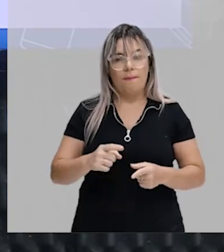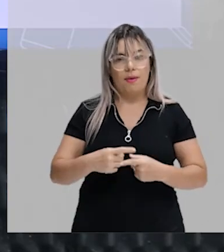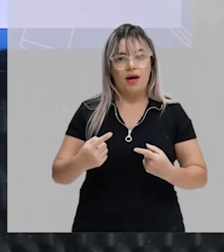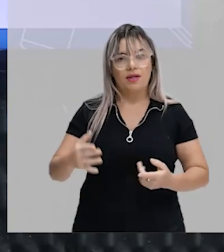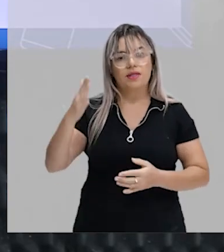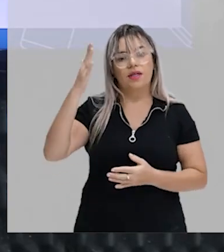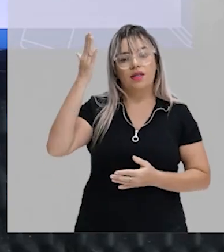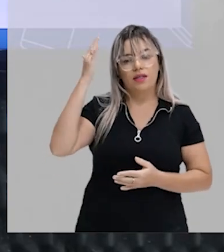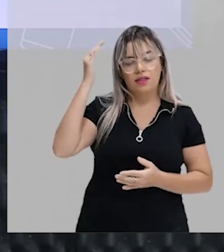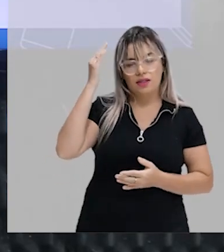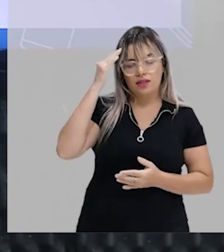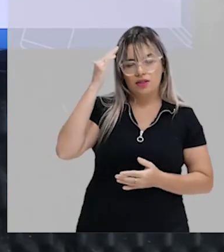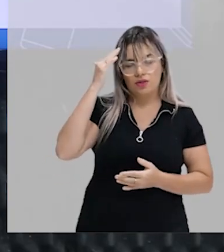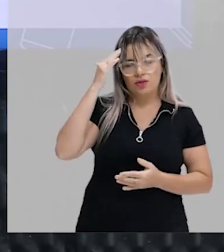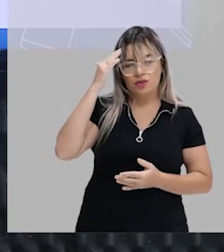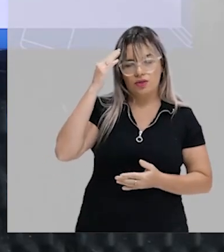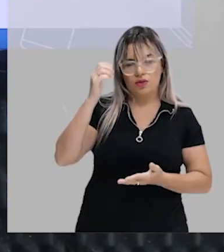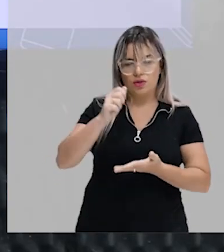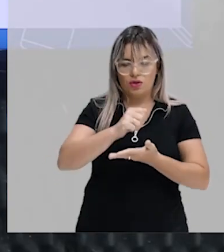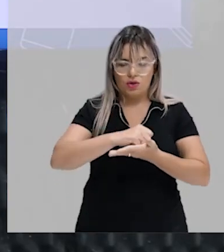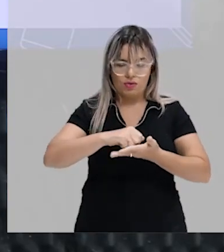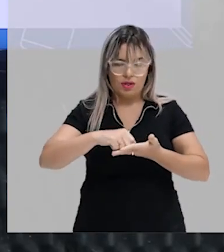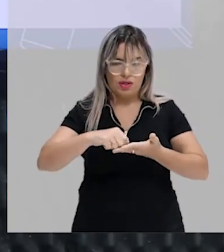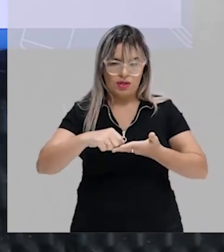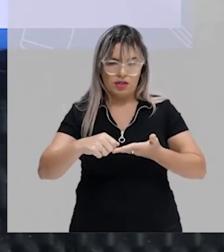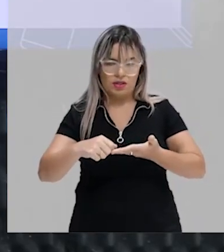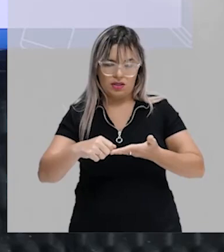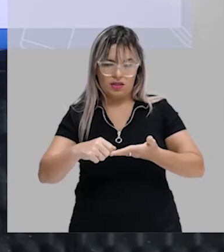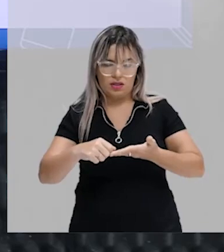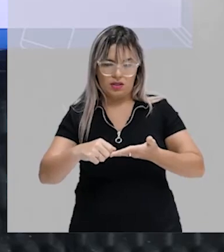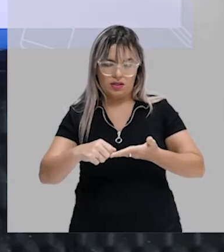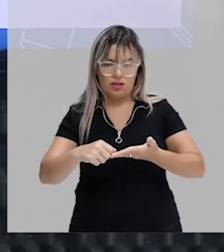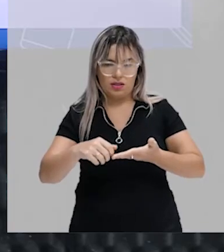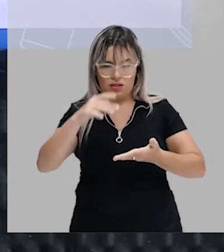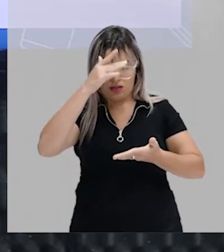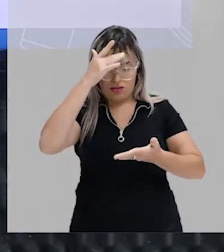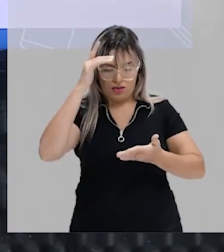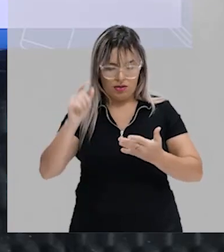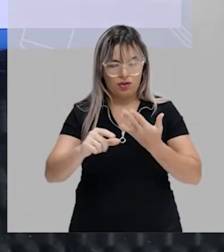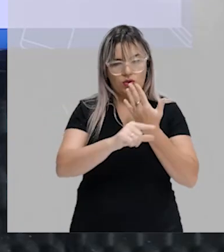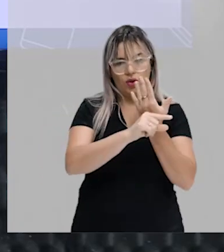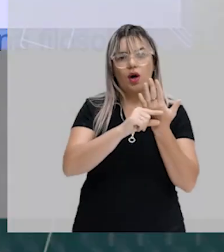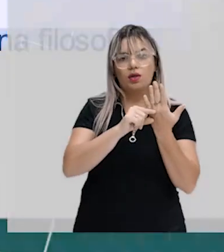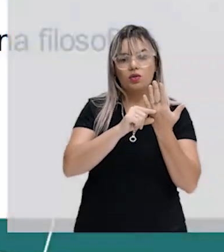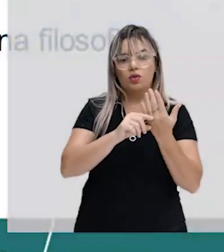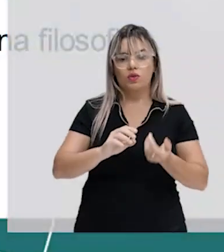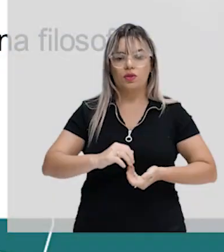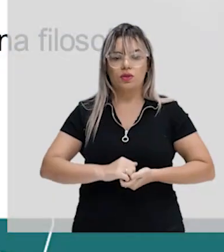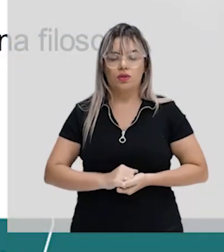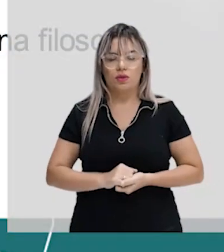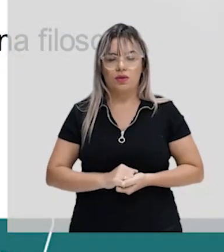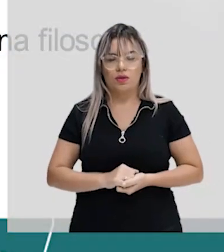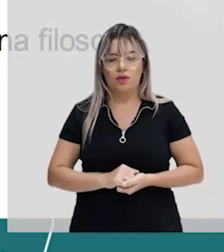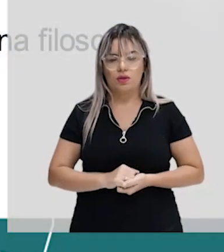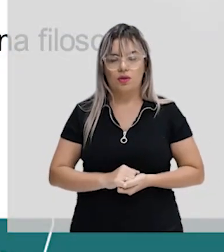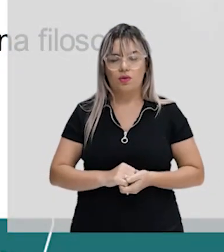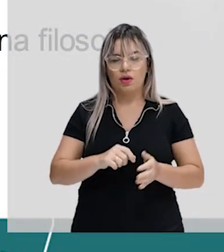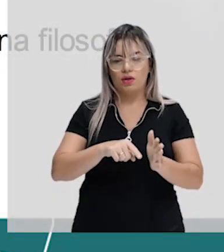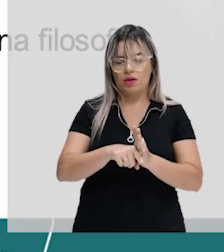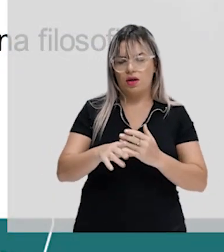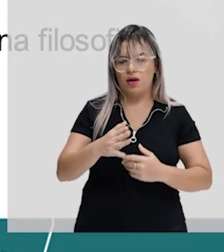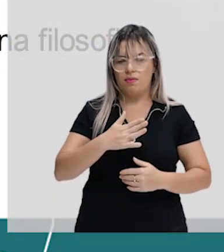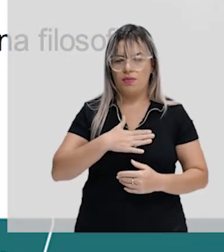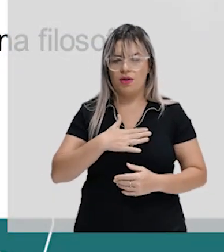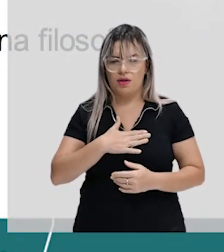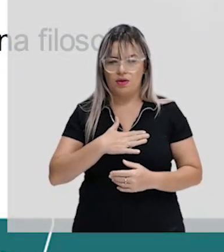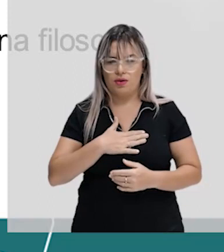como é o estilo do autor, certo? Aí um analista amigo meu disse que desse jeito não vou